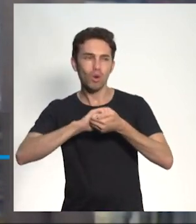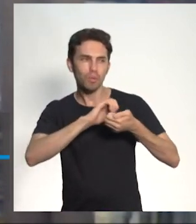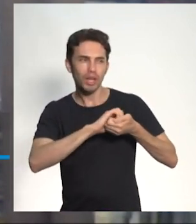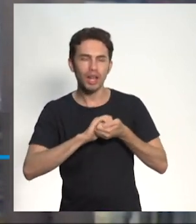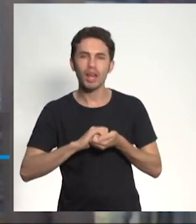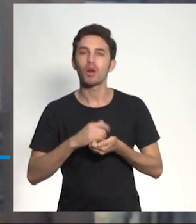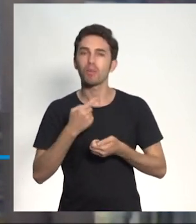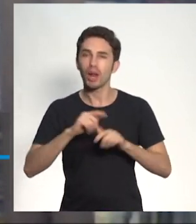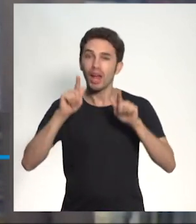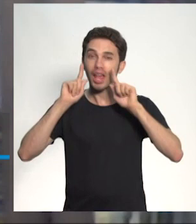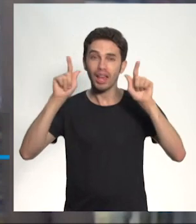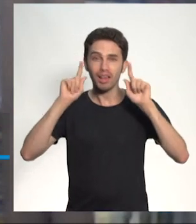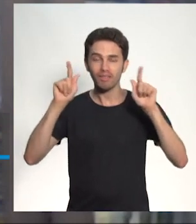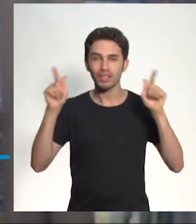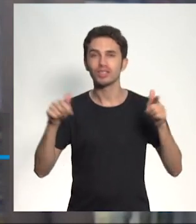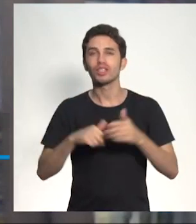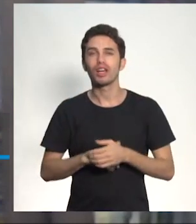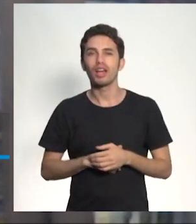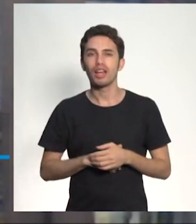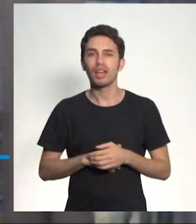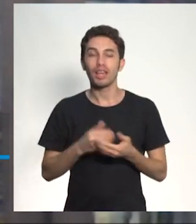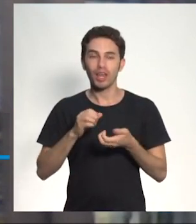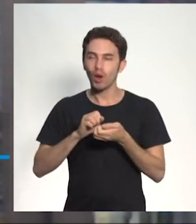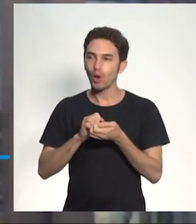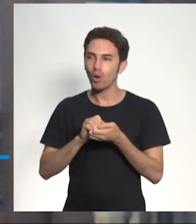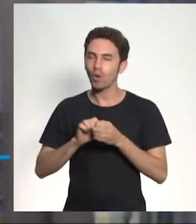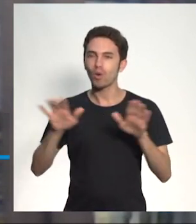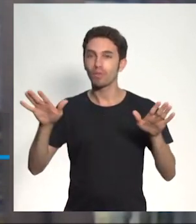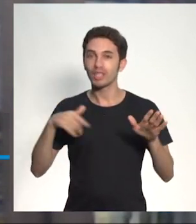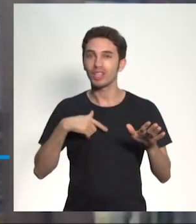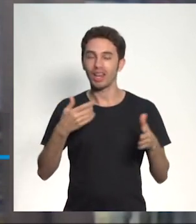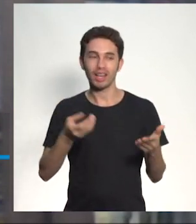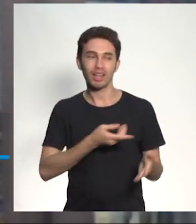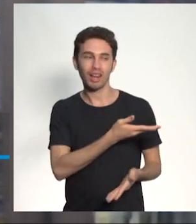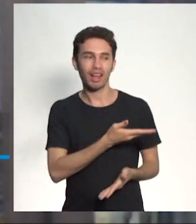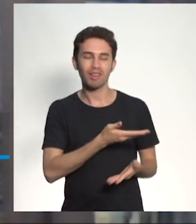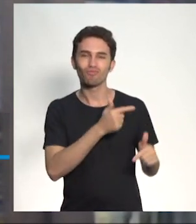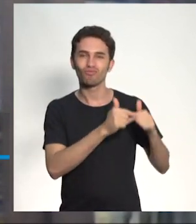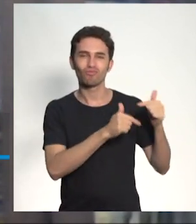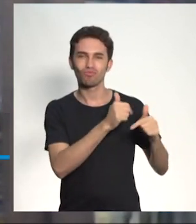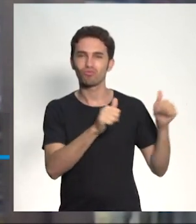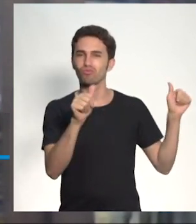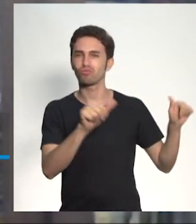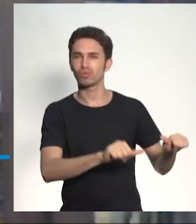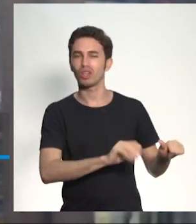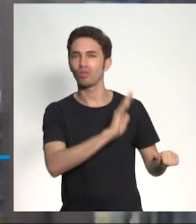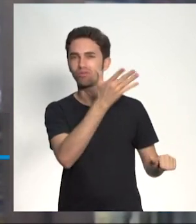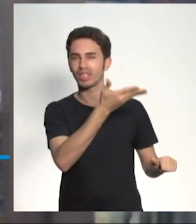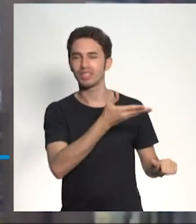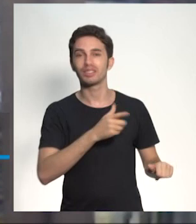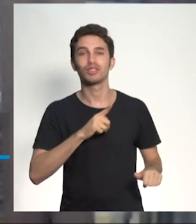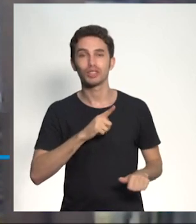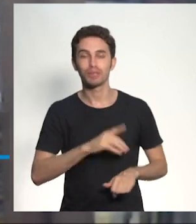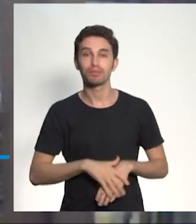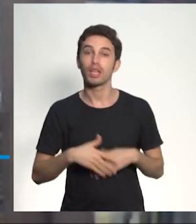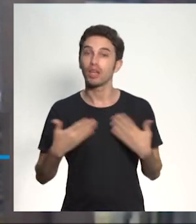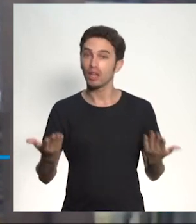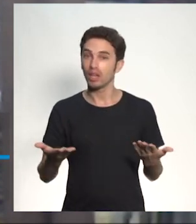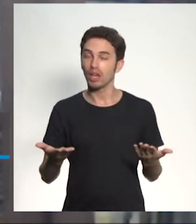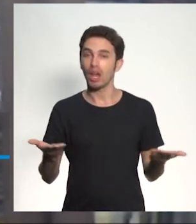para reivindicar e compartilhar a situação precária do trabalho. E nós temos, né, esse